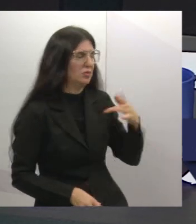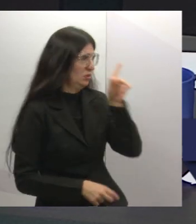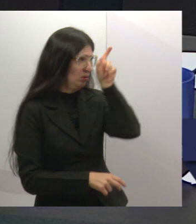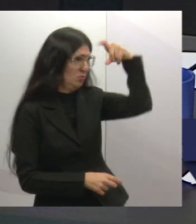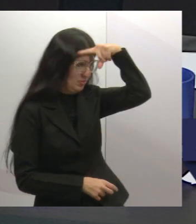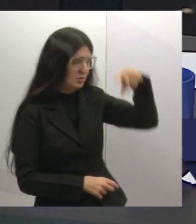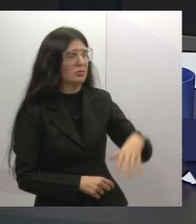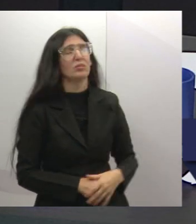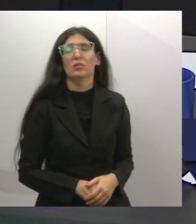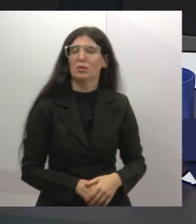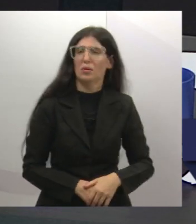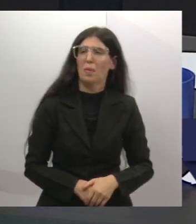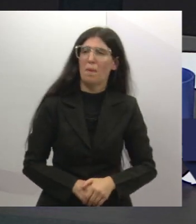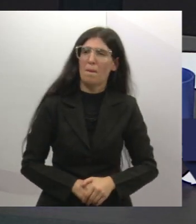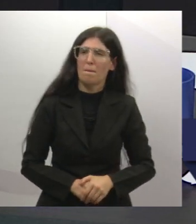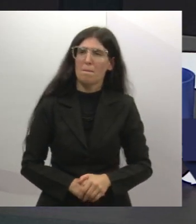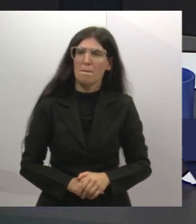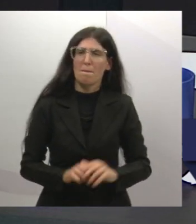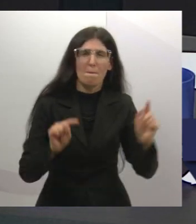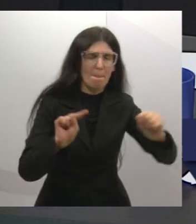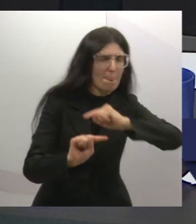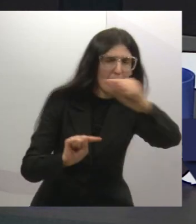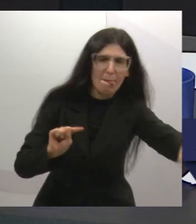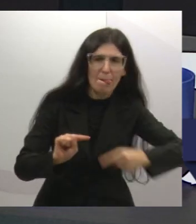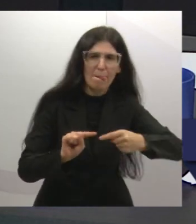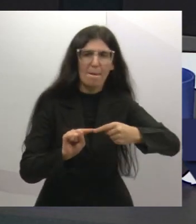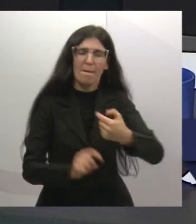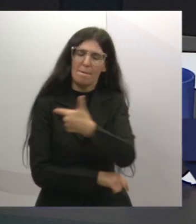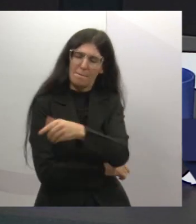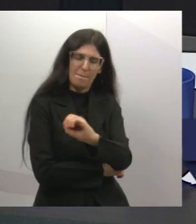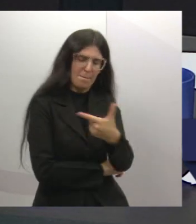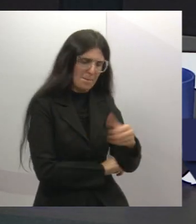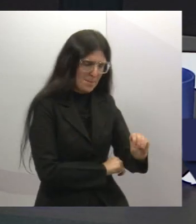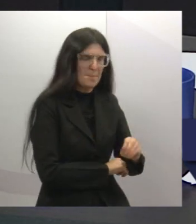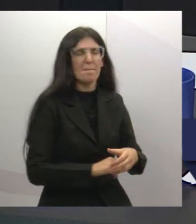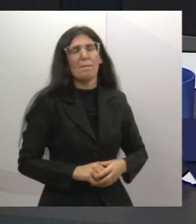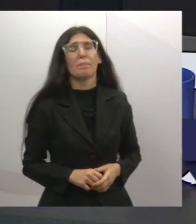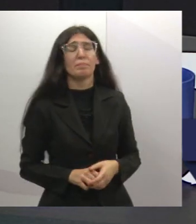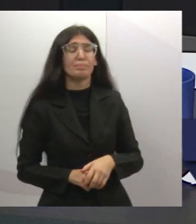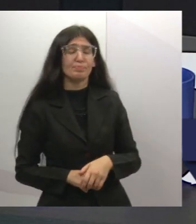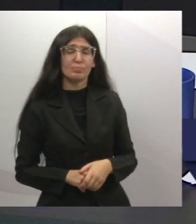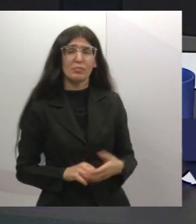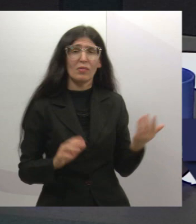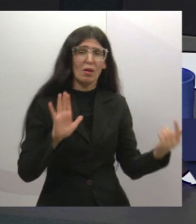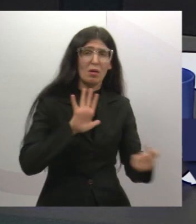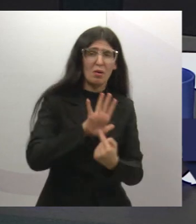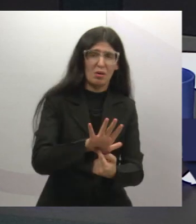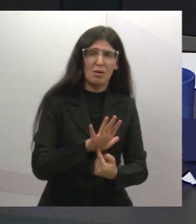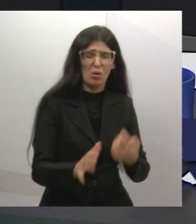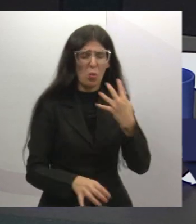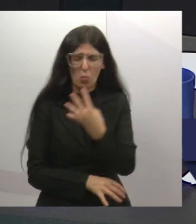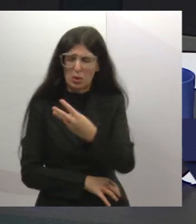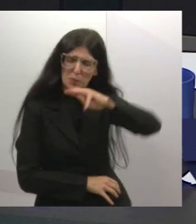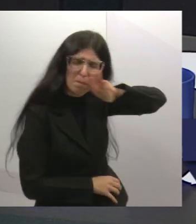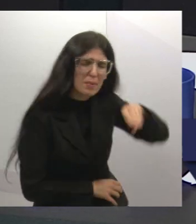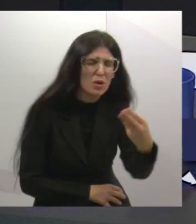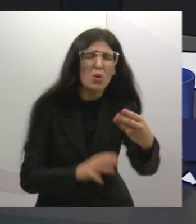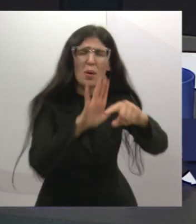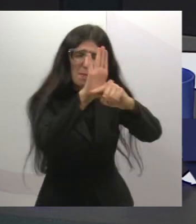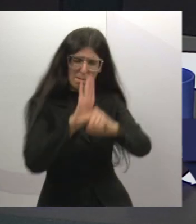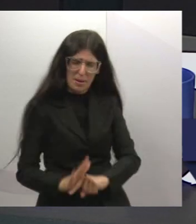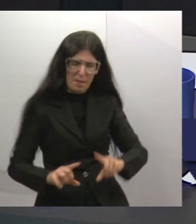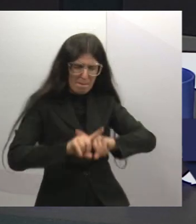no orçamento, na meta do orçamento 2020, ela apresenta 4 milhões a menos.